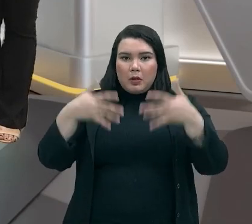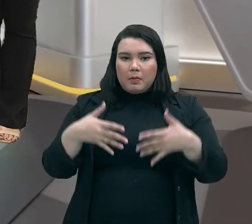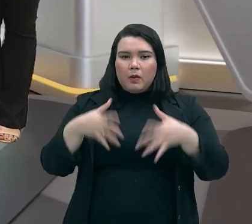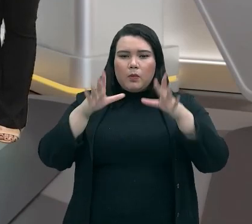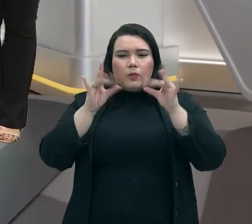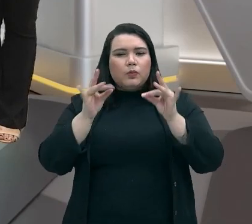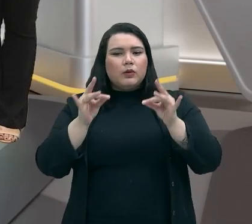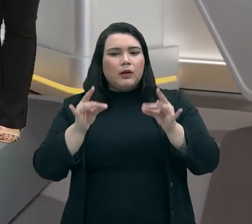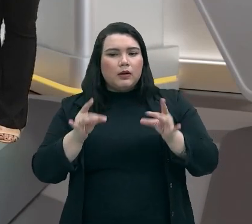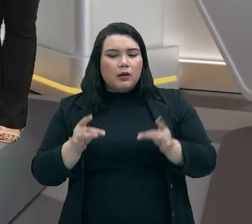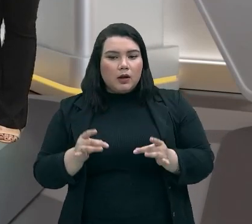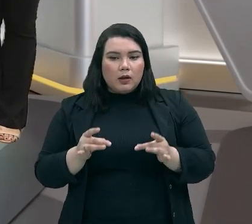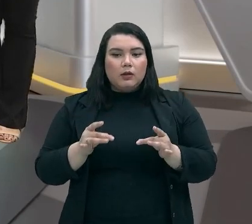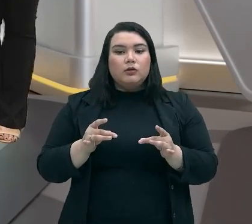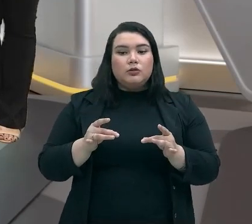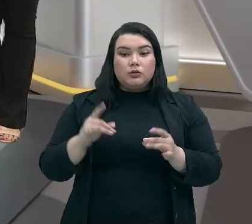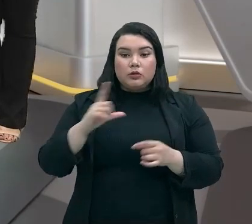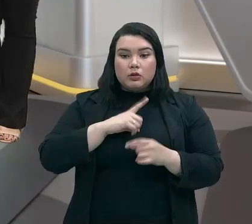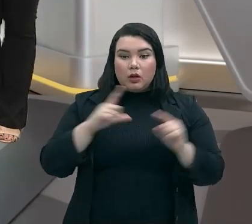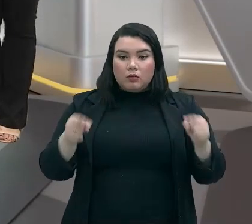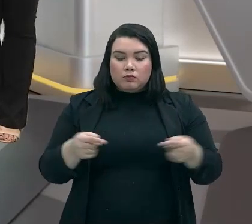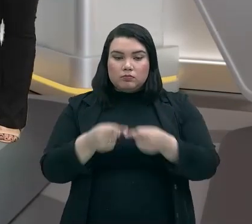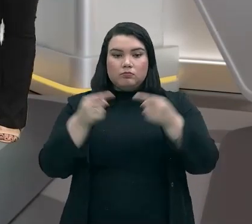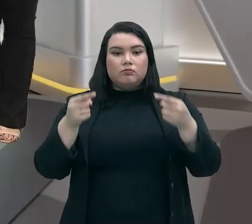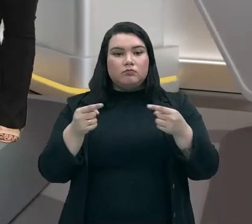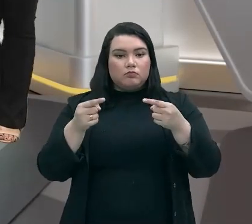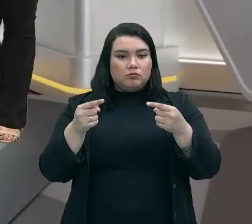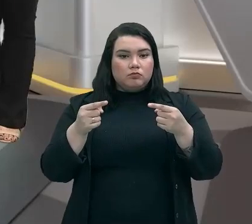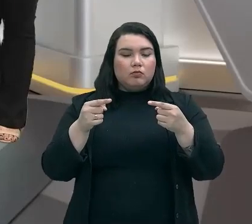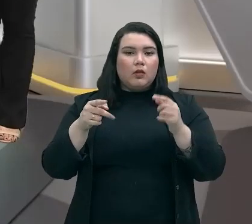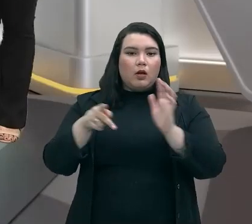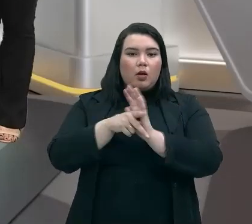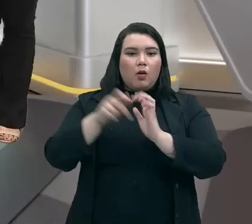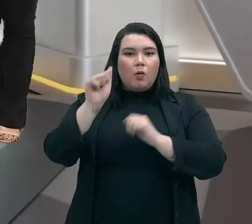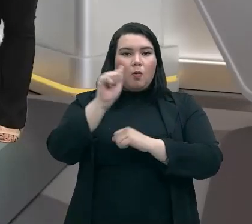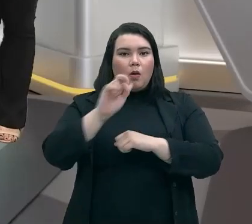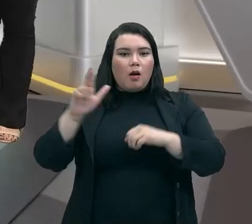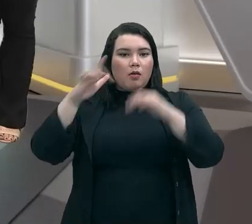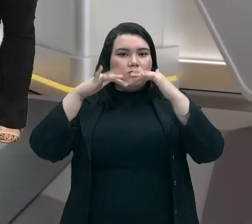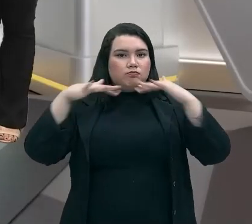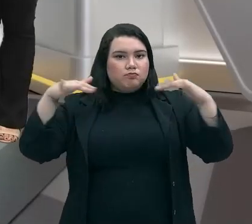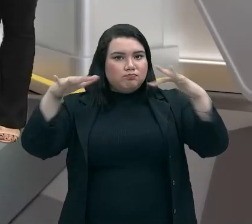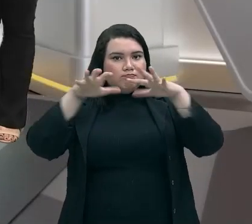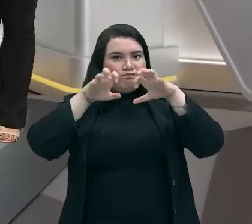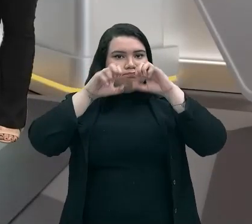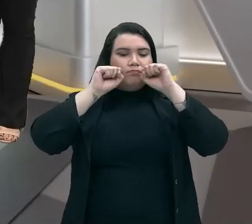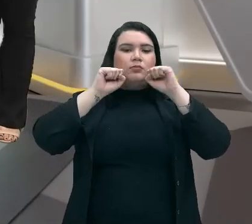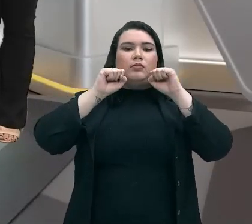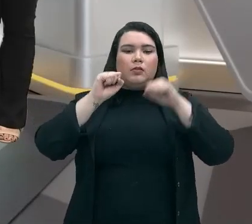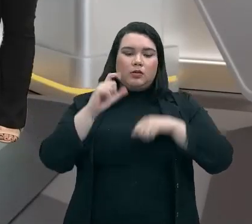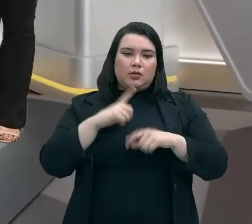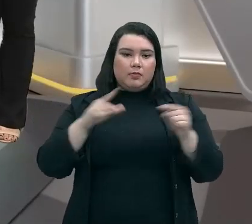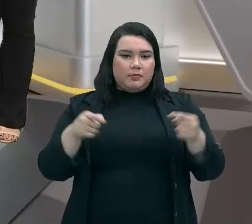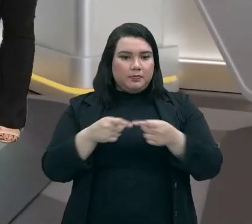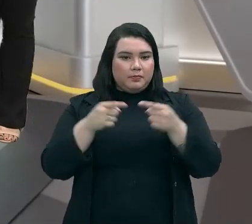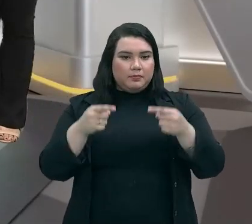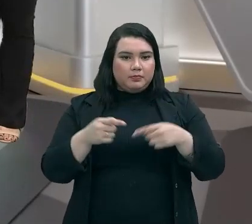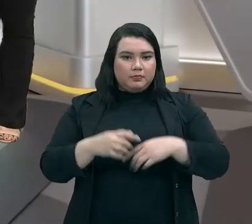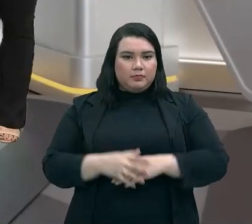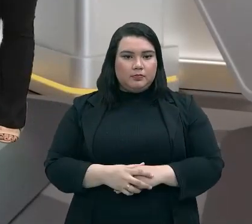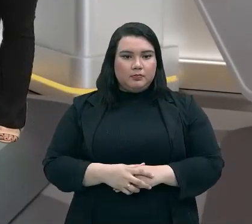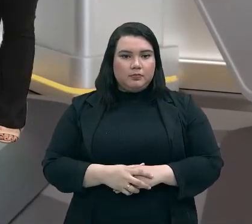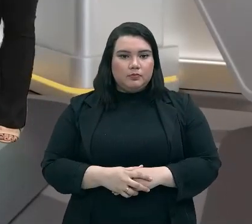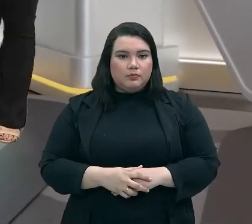mais aquelas que têm a ver com o ar atmosférico, né, com a poluição atmosférica, tá bom? Então,